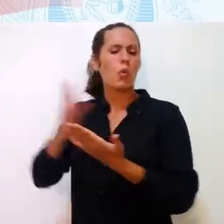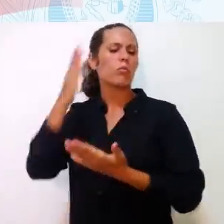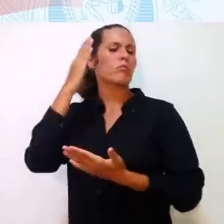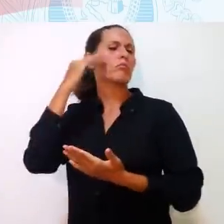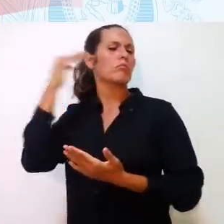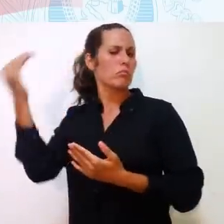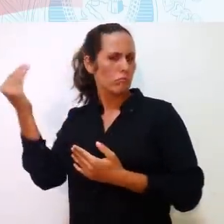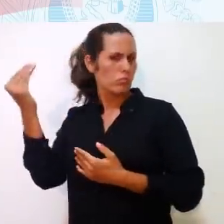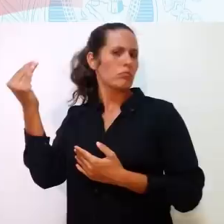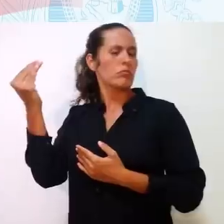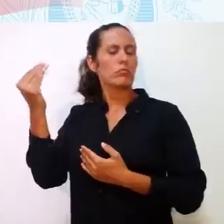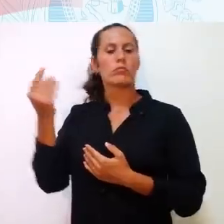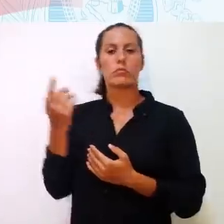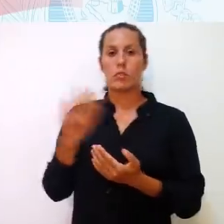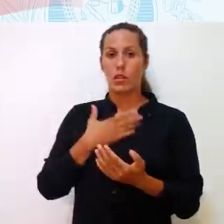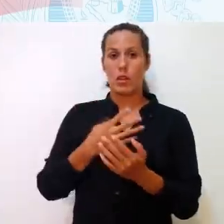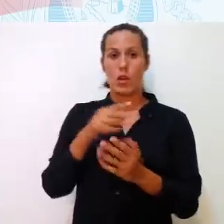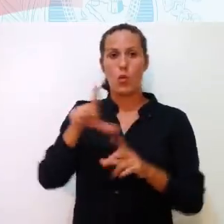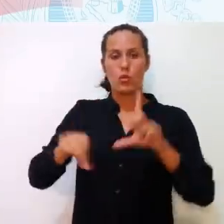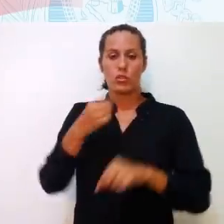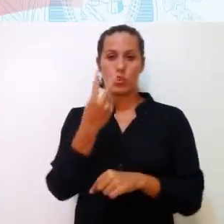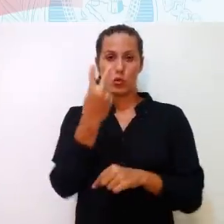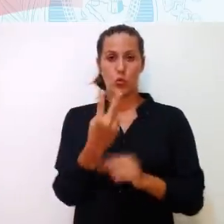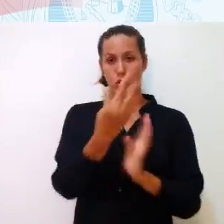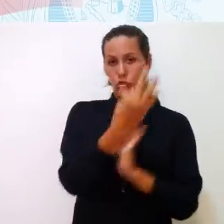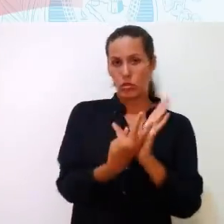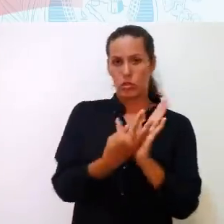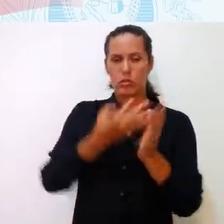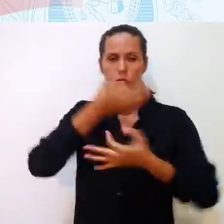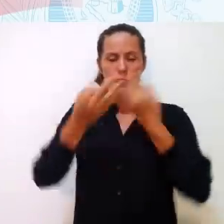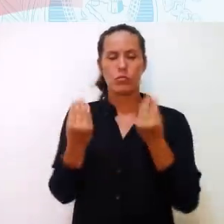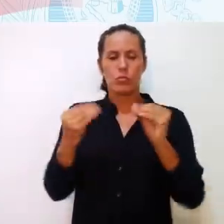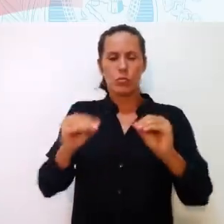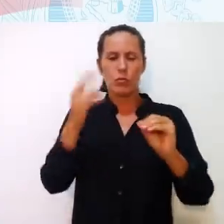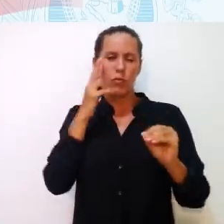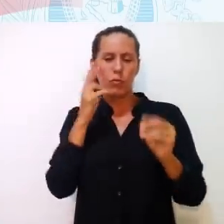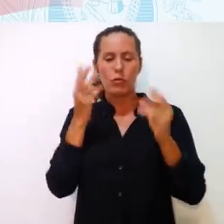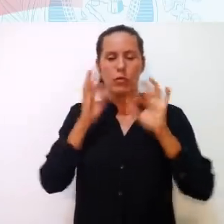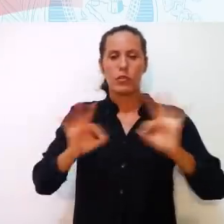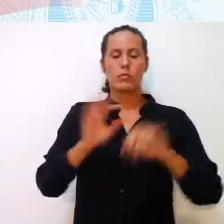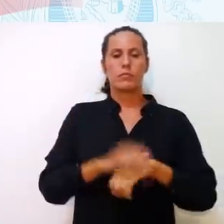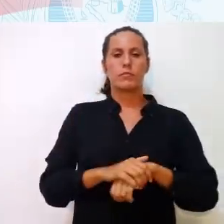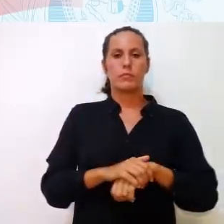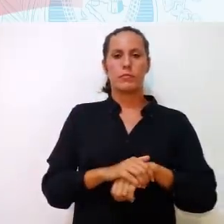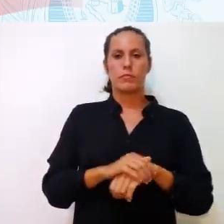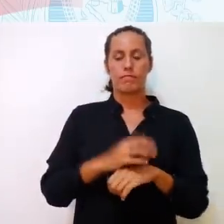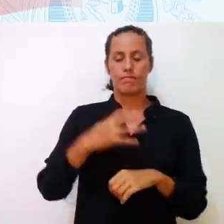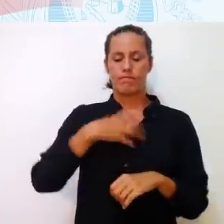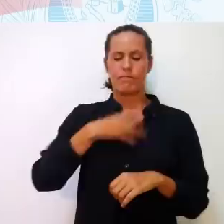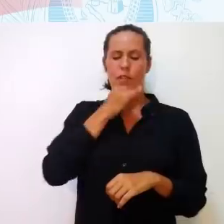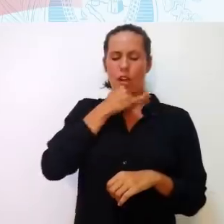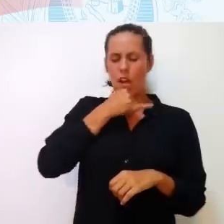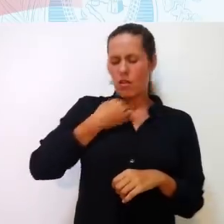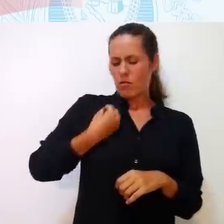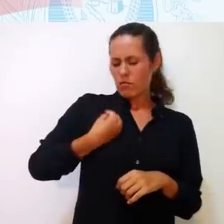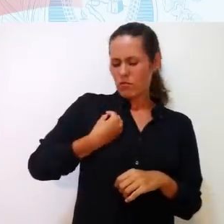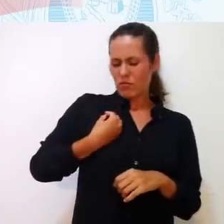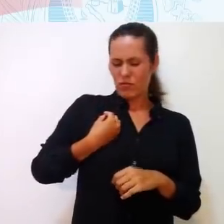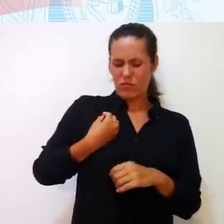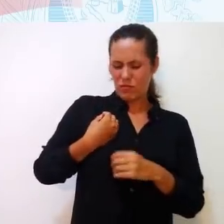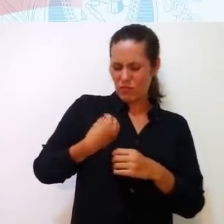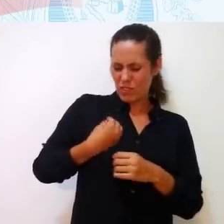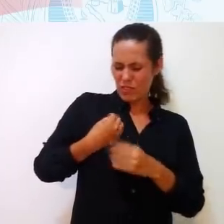Leitores, inclusive, que são conhecidos. Eu trouxe 2 textos para vocês, dá uma olhada agora neles.